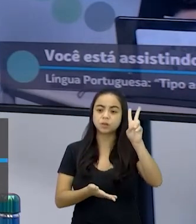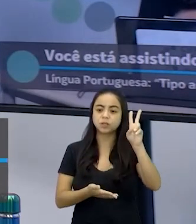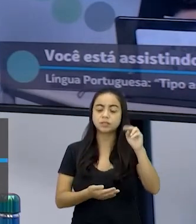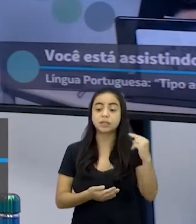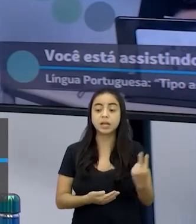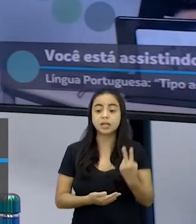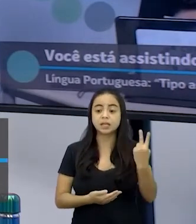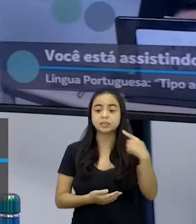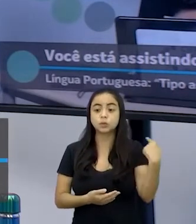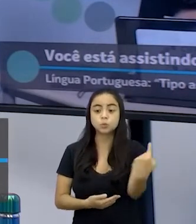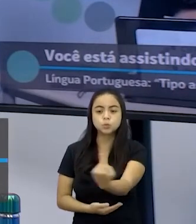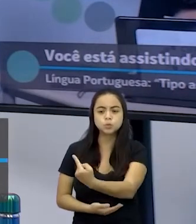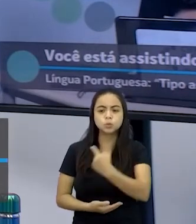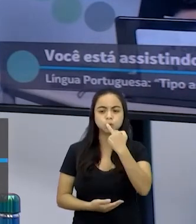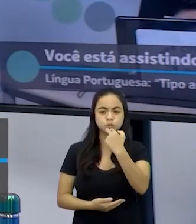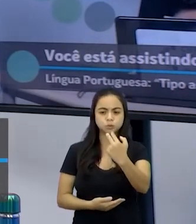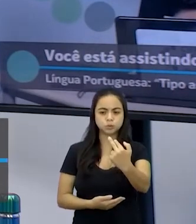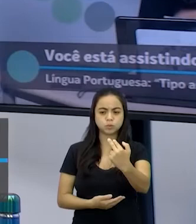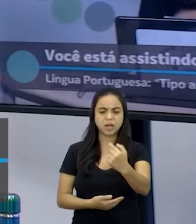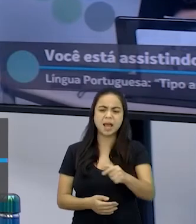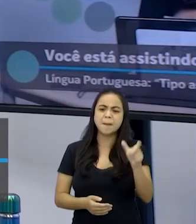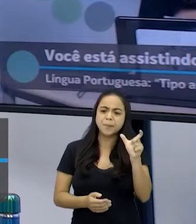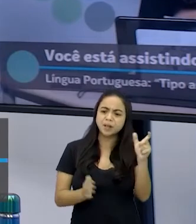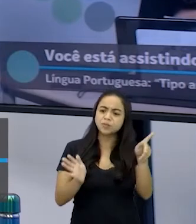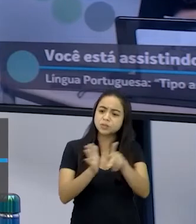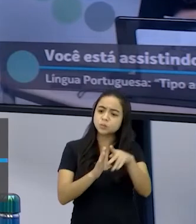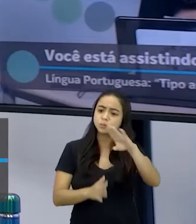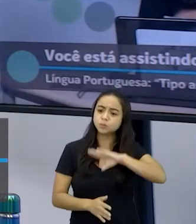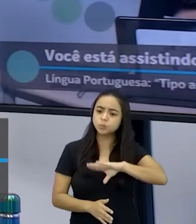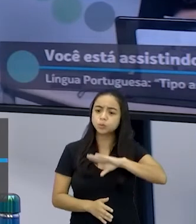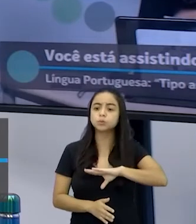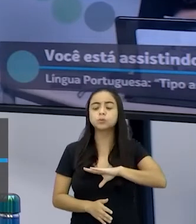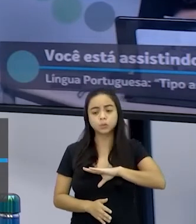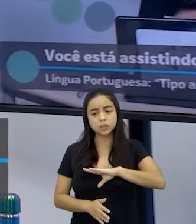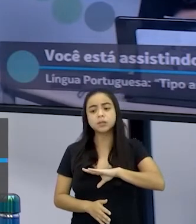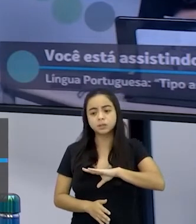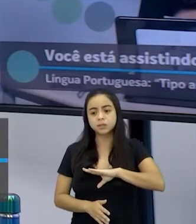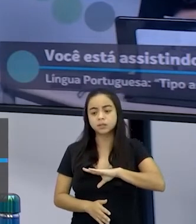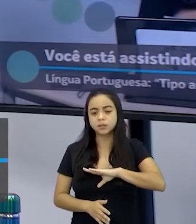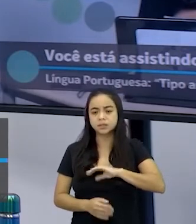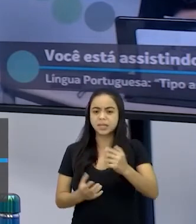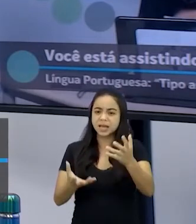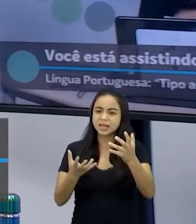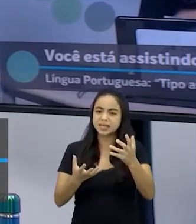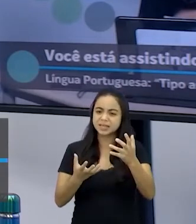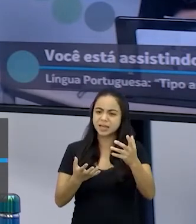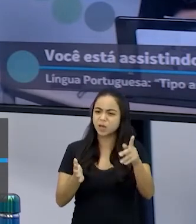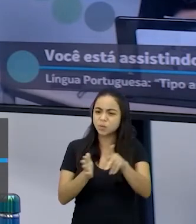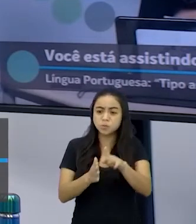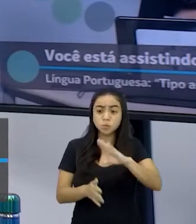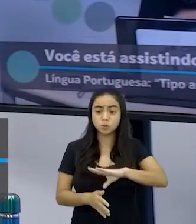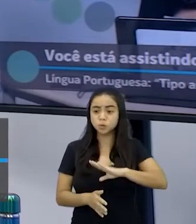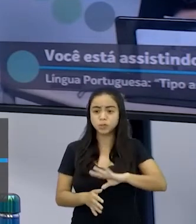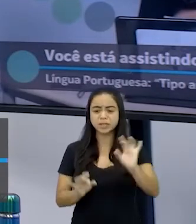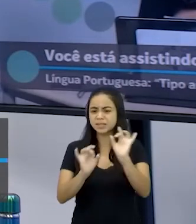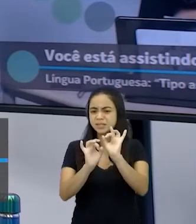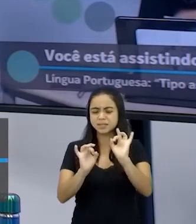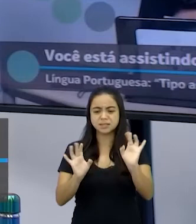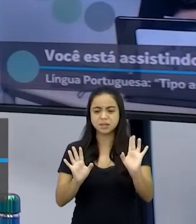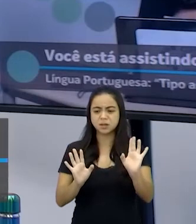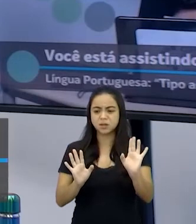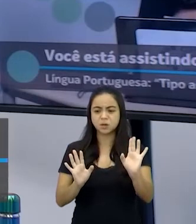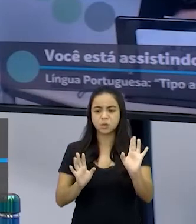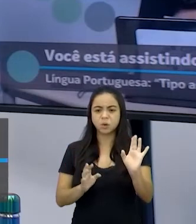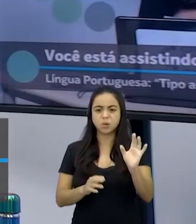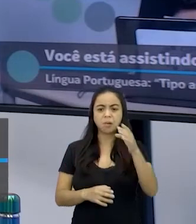também. Há expressões, assim, que a gente quer no nosso próprio idioma, tem coisas que a gente quer ouvir no português, a gente não quer ouvir